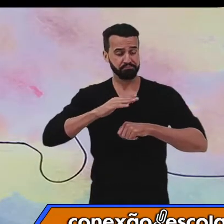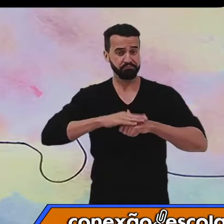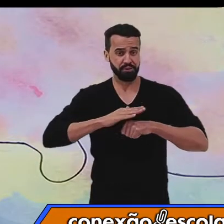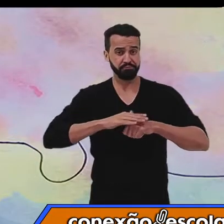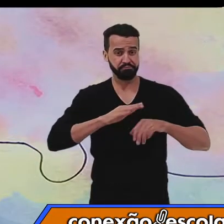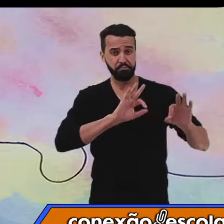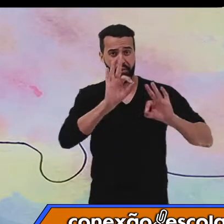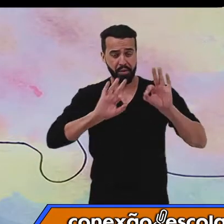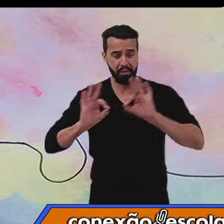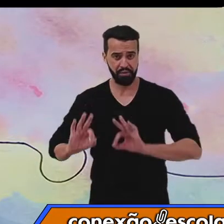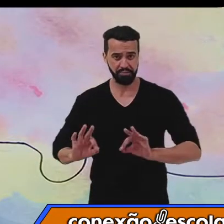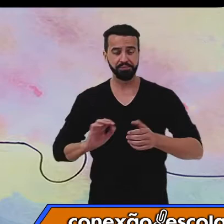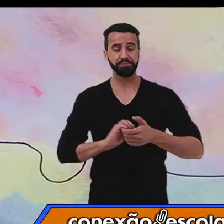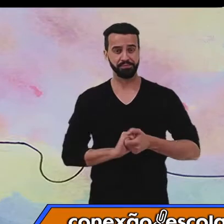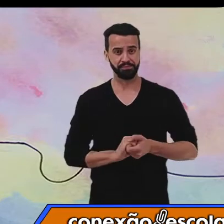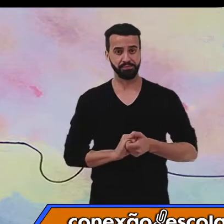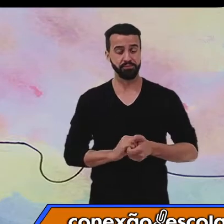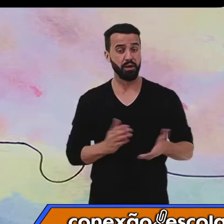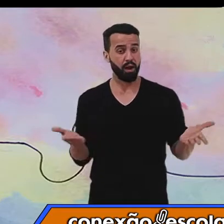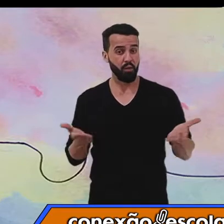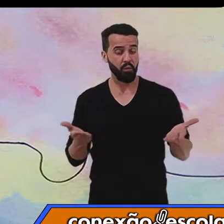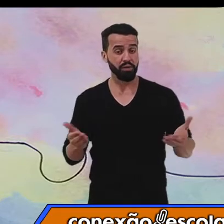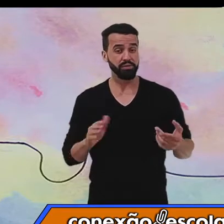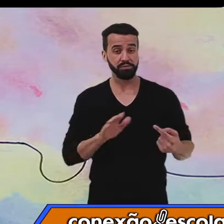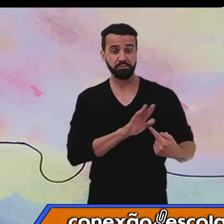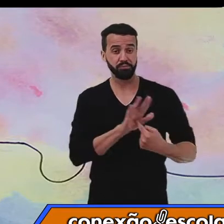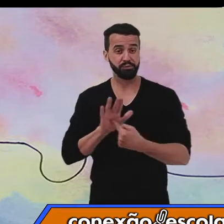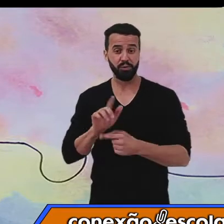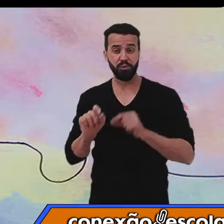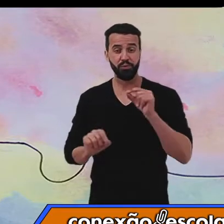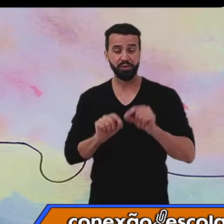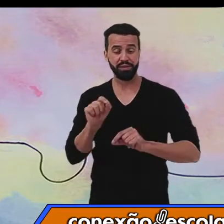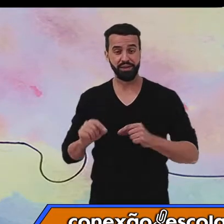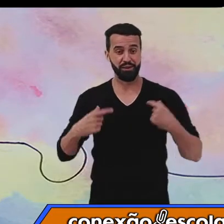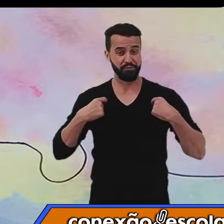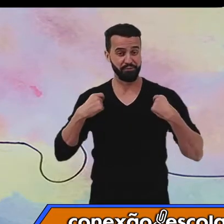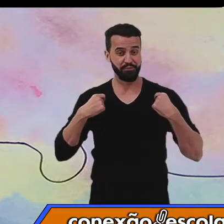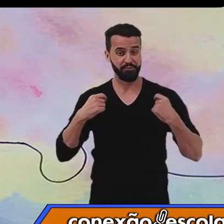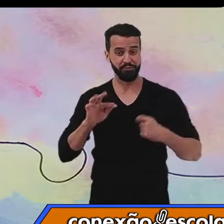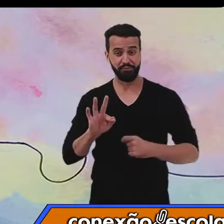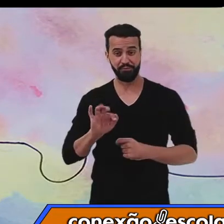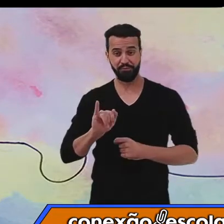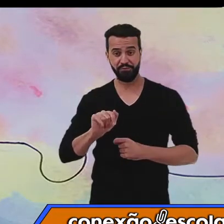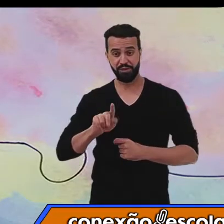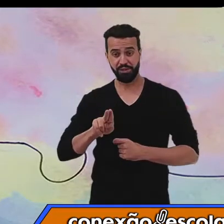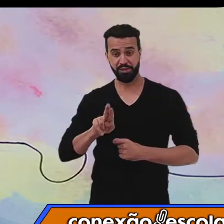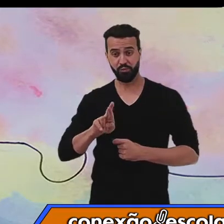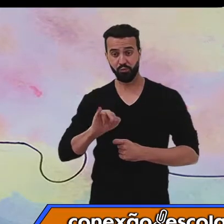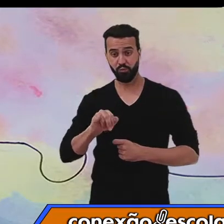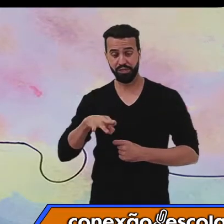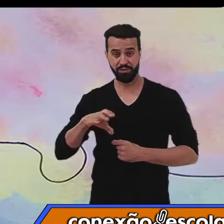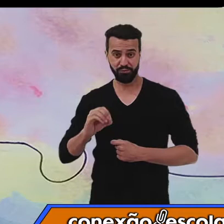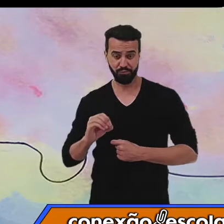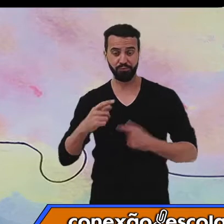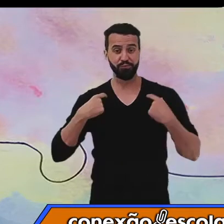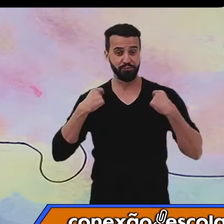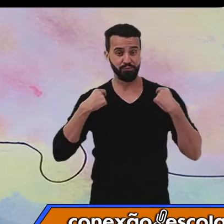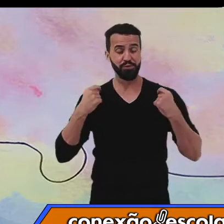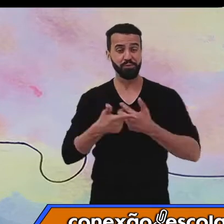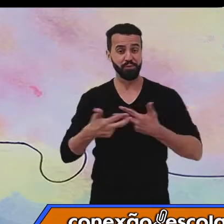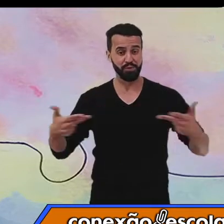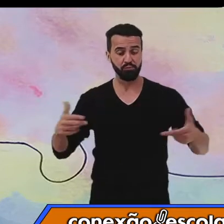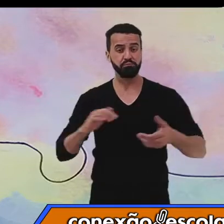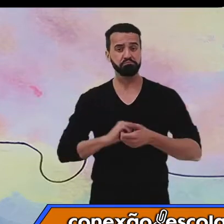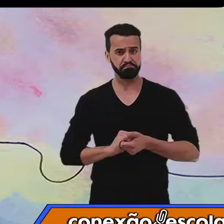Vamos falar um pouco agora também sobre um outro elemento, o figurino. O figurino é um elemento importante da